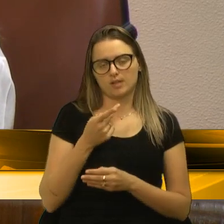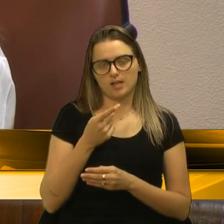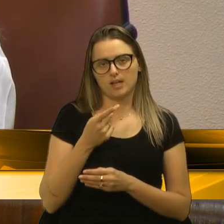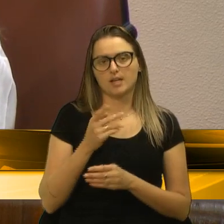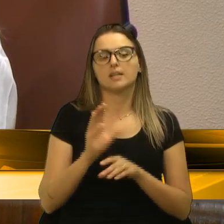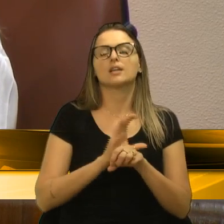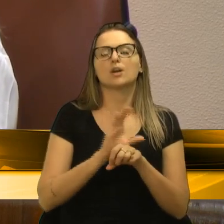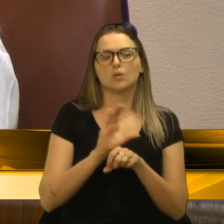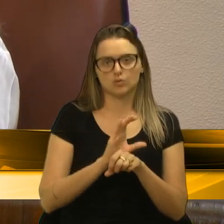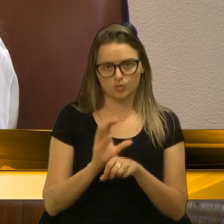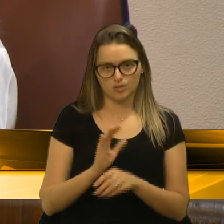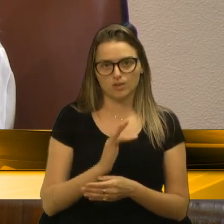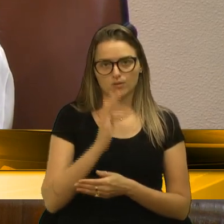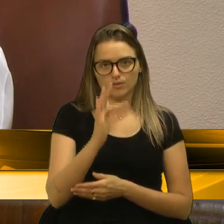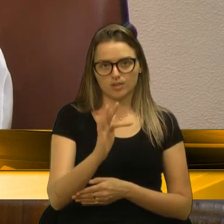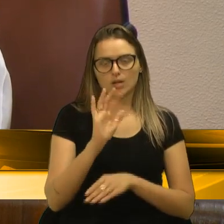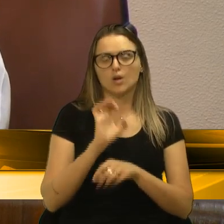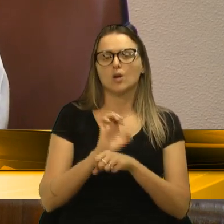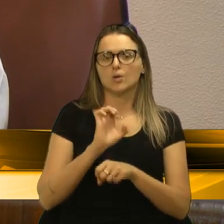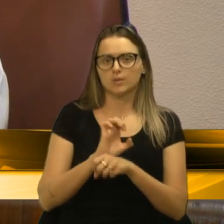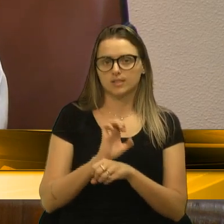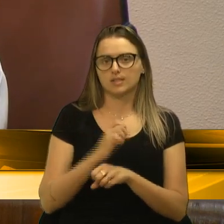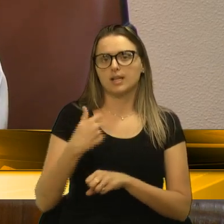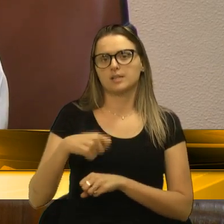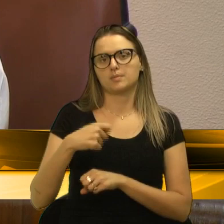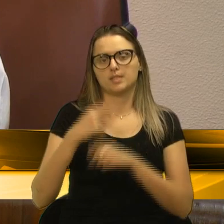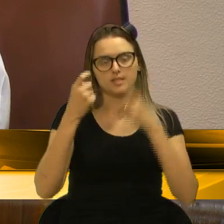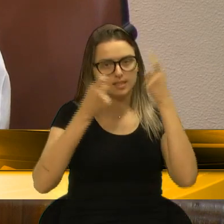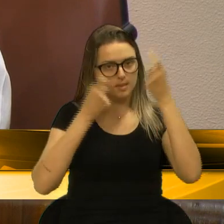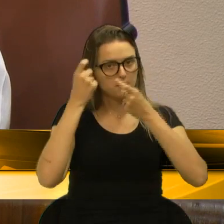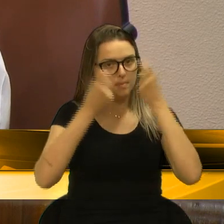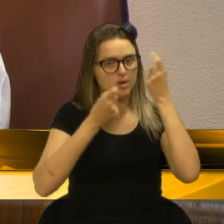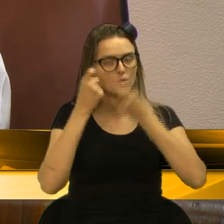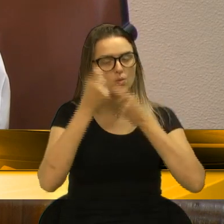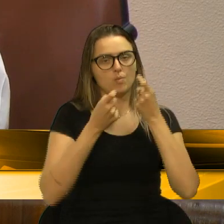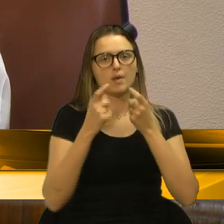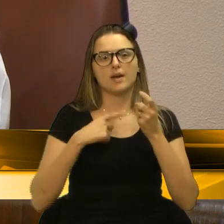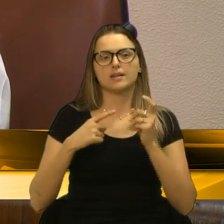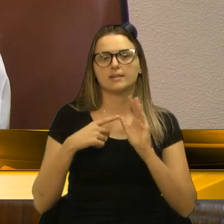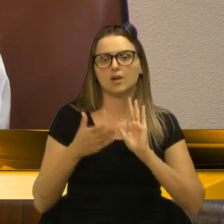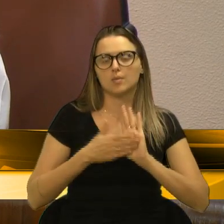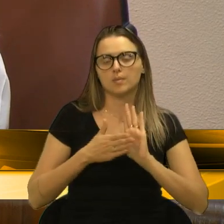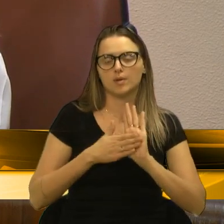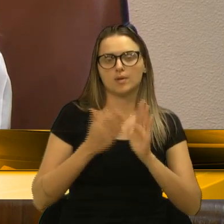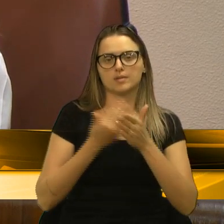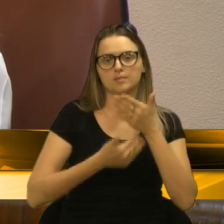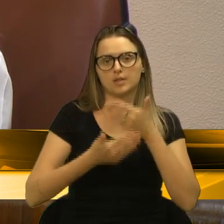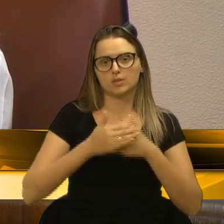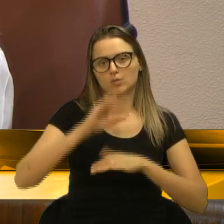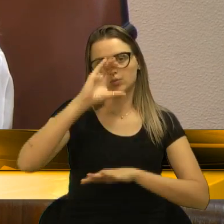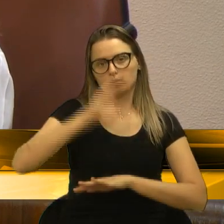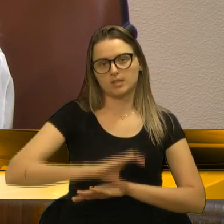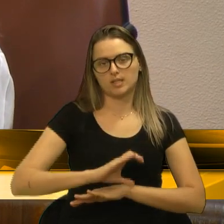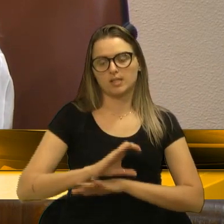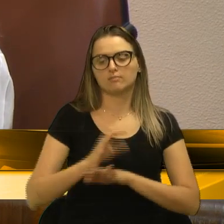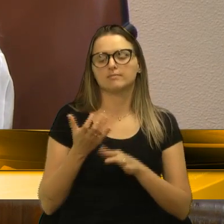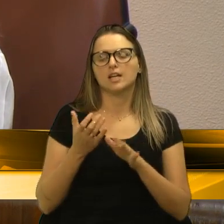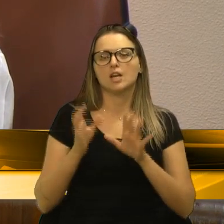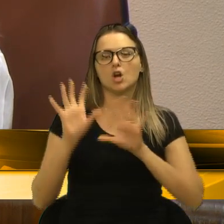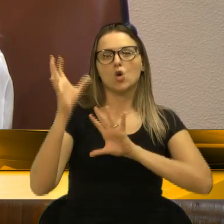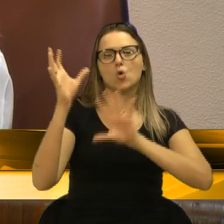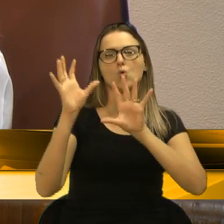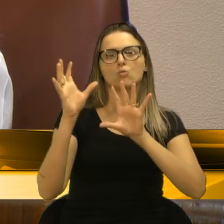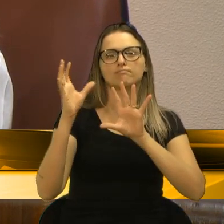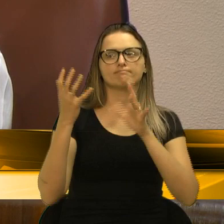Constituição Federal, o Estado deve se preocupar em proporcionar a seus cidadãos um clima de perfeita